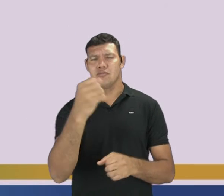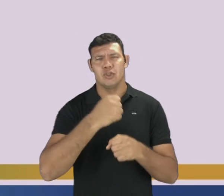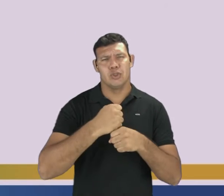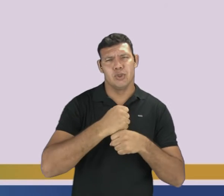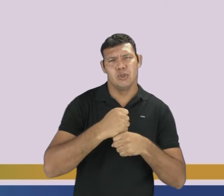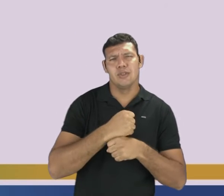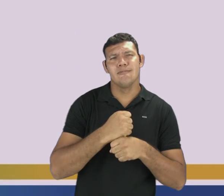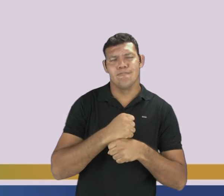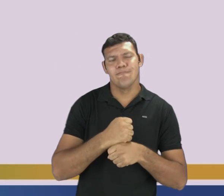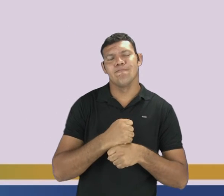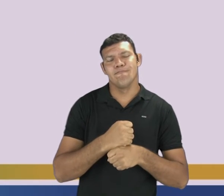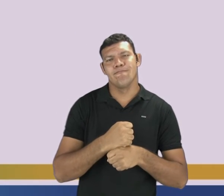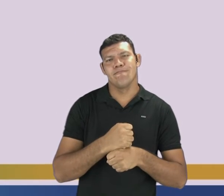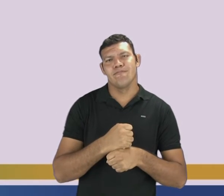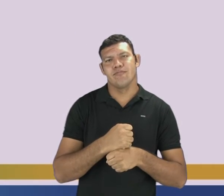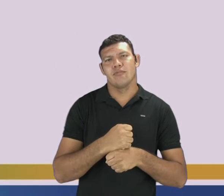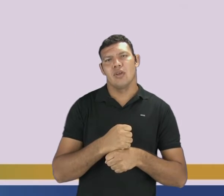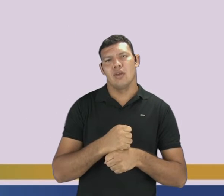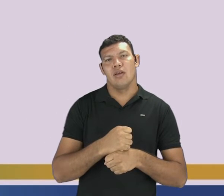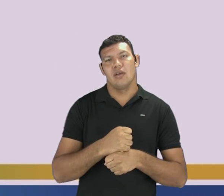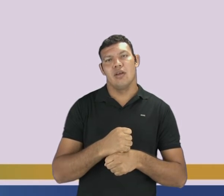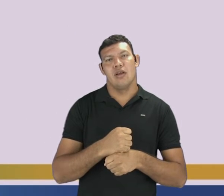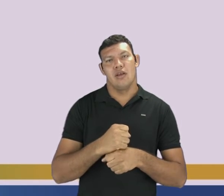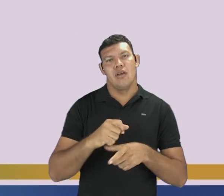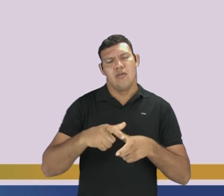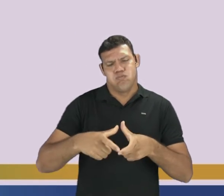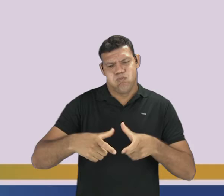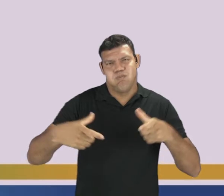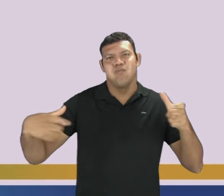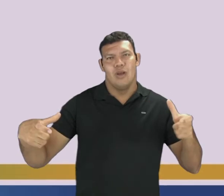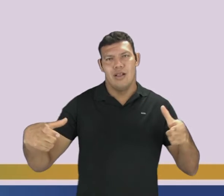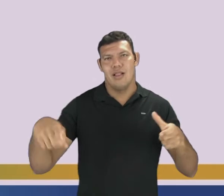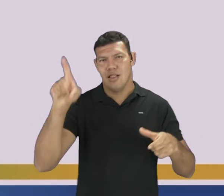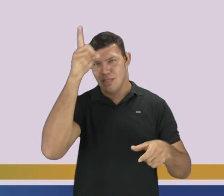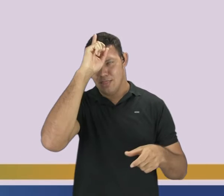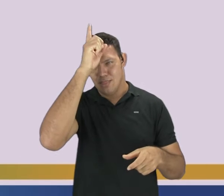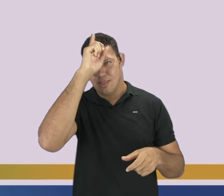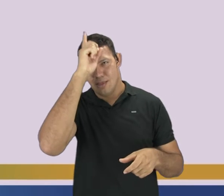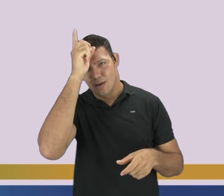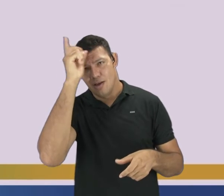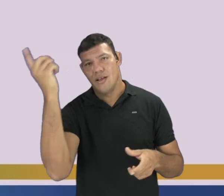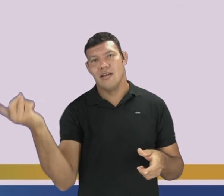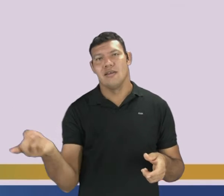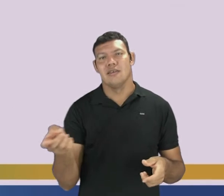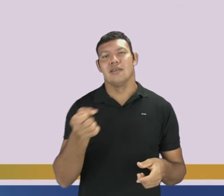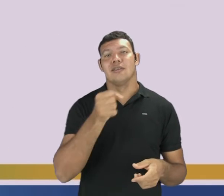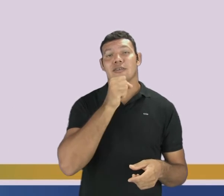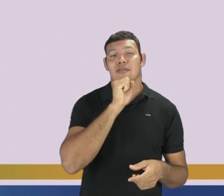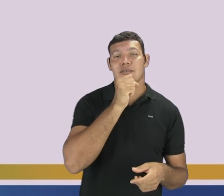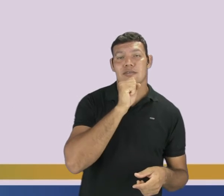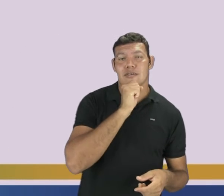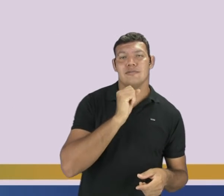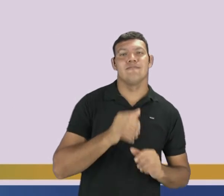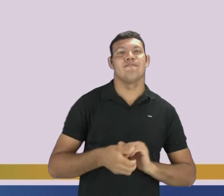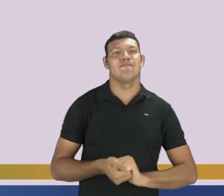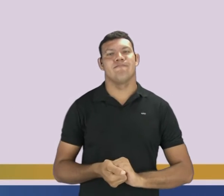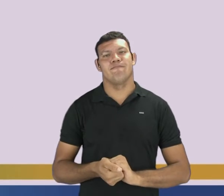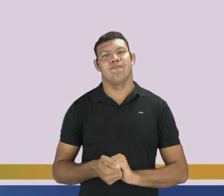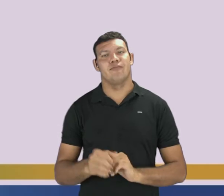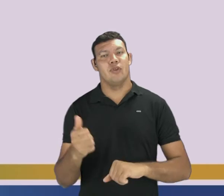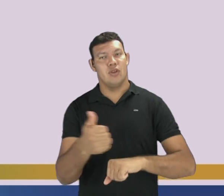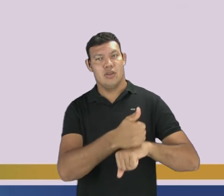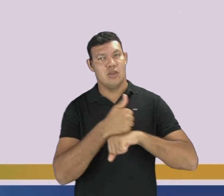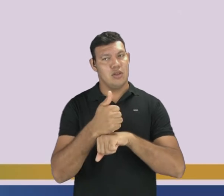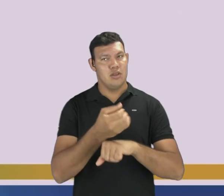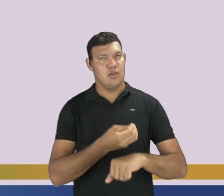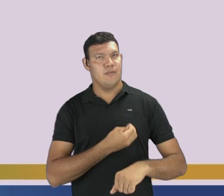o número de pessoas idosas que estão vivendo mais, que estão tendo uma expectativa de vida maior.